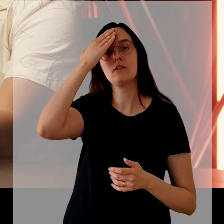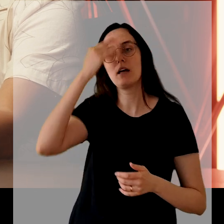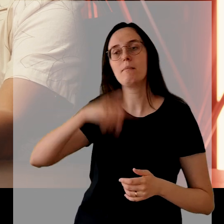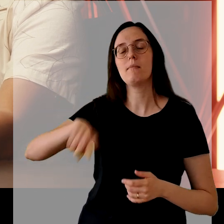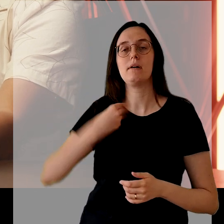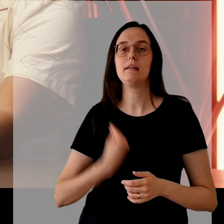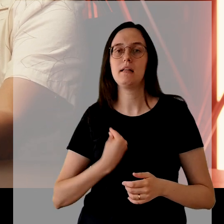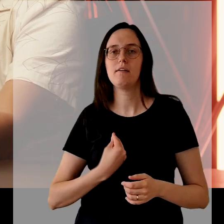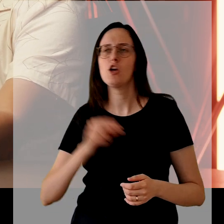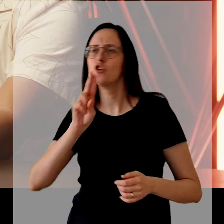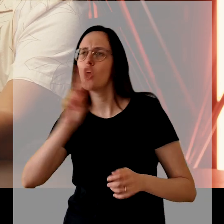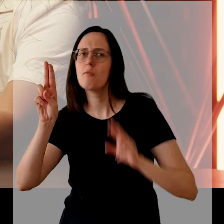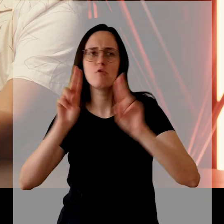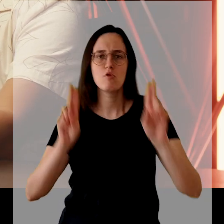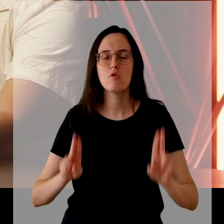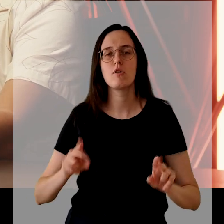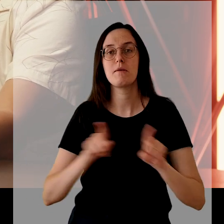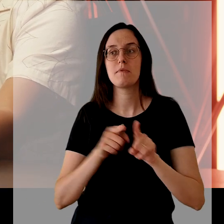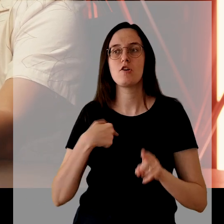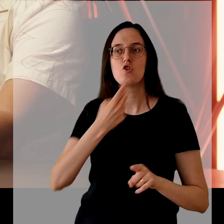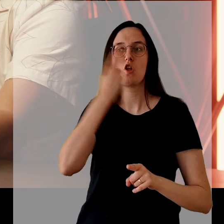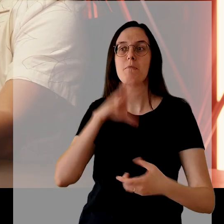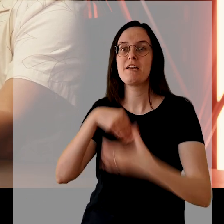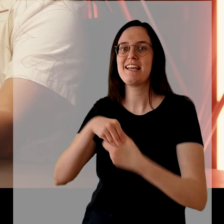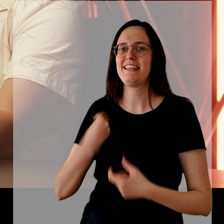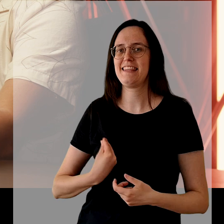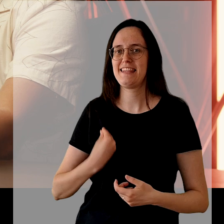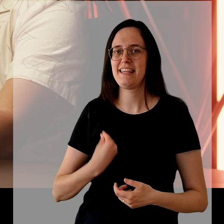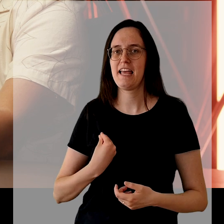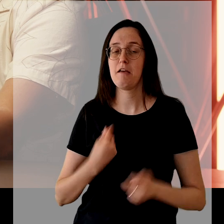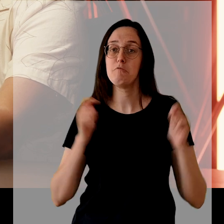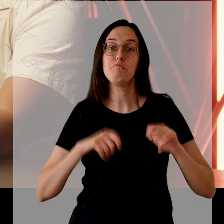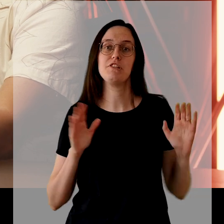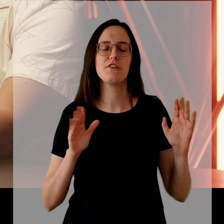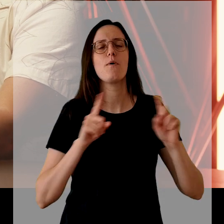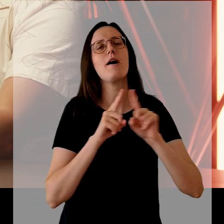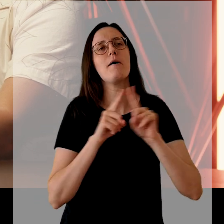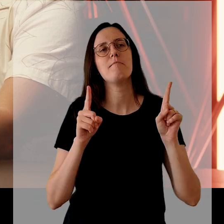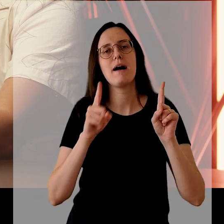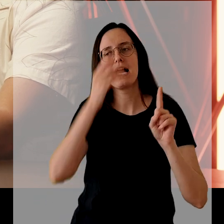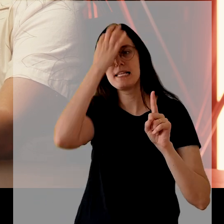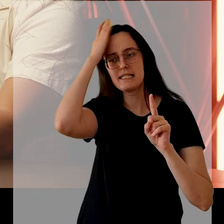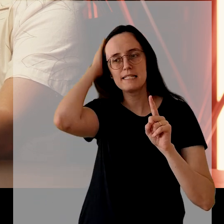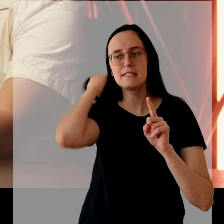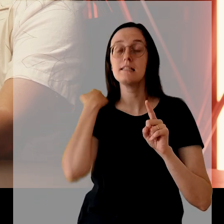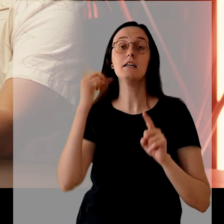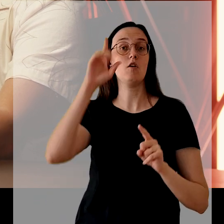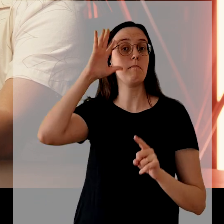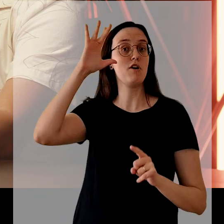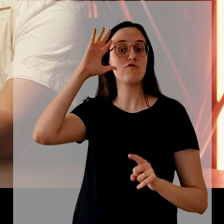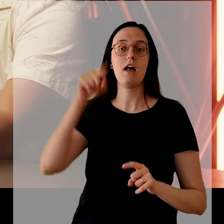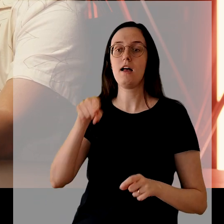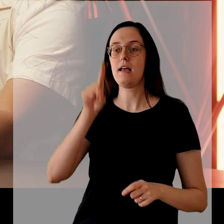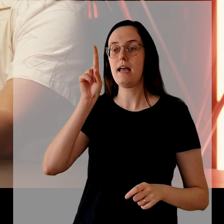estavam cogitando alguns nomes, entre eles o meu nome, era um nome possível, mas não